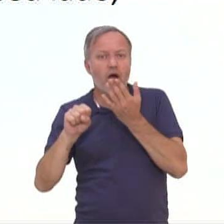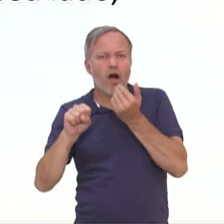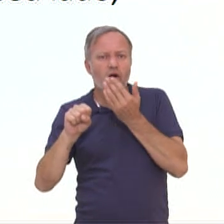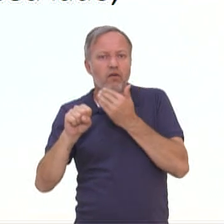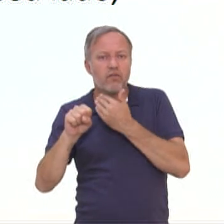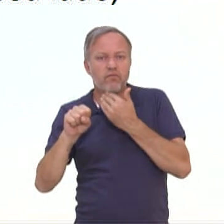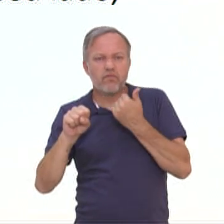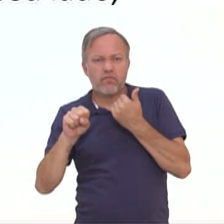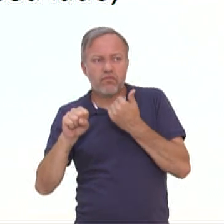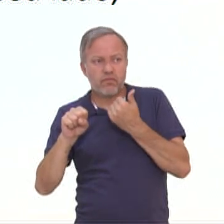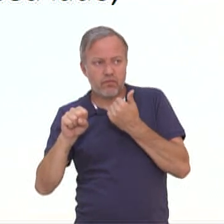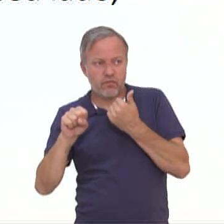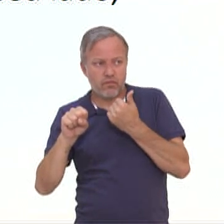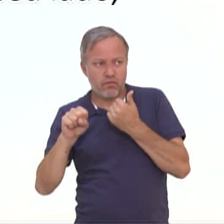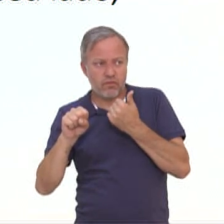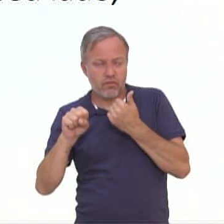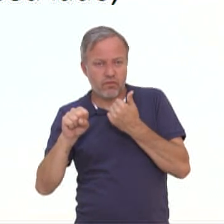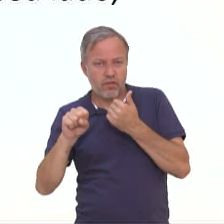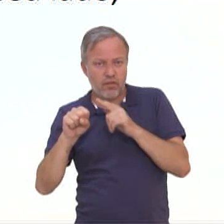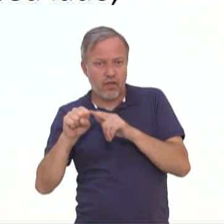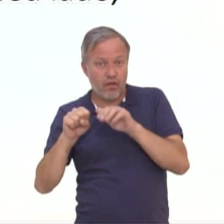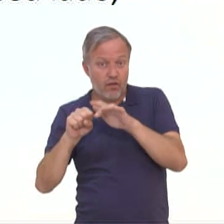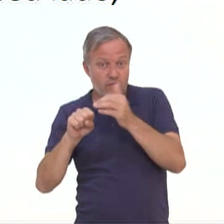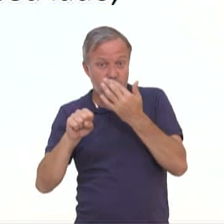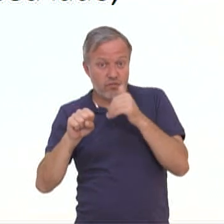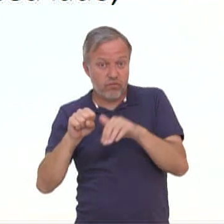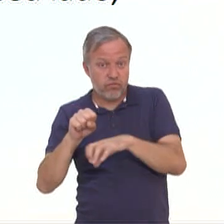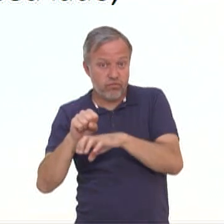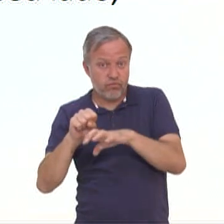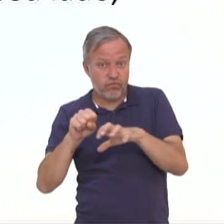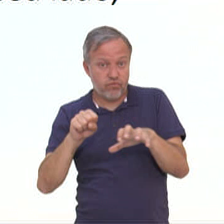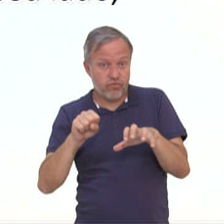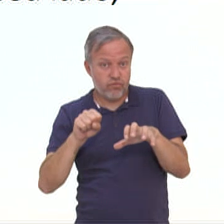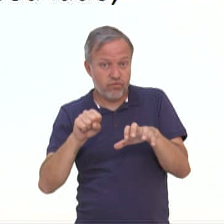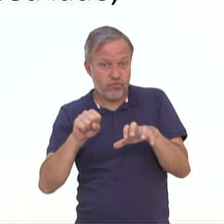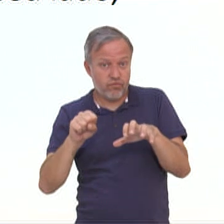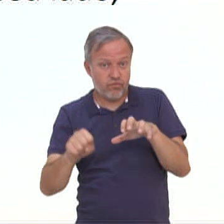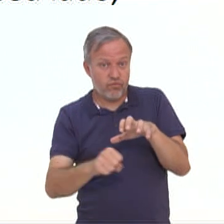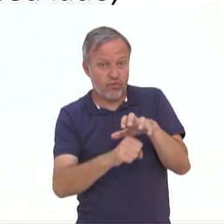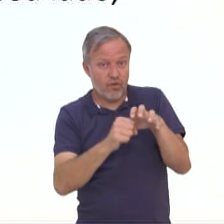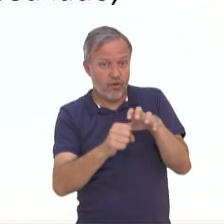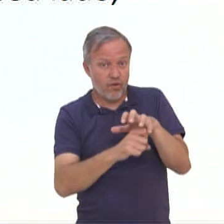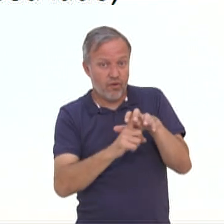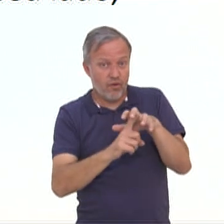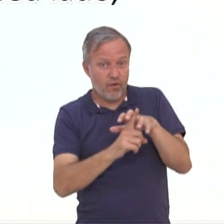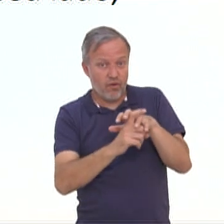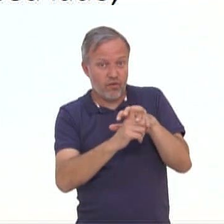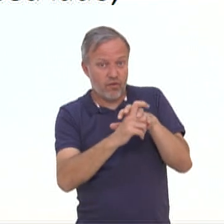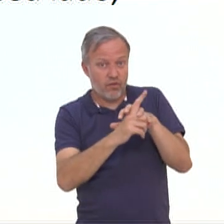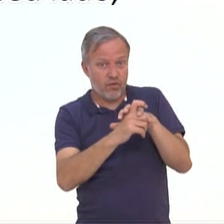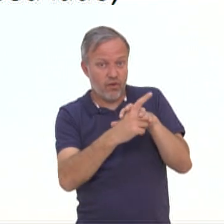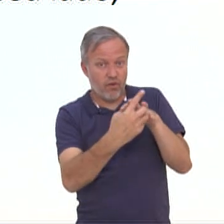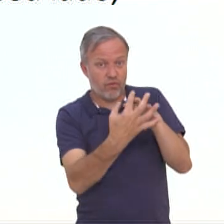das plantas. Transformar a matéria orgânica em inorgânica, de volta a